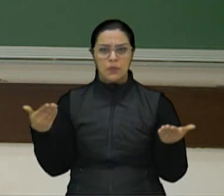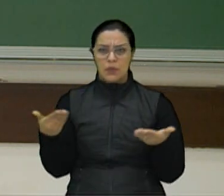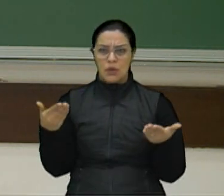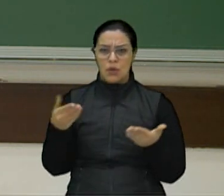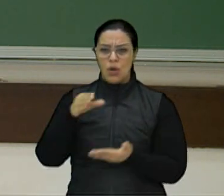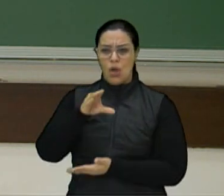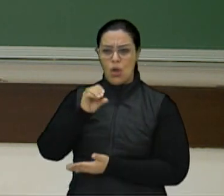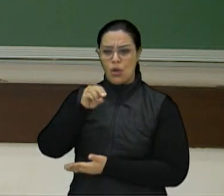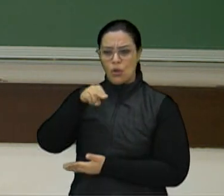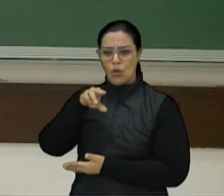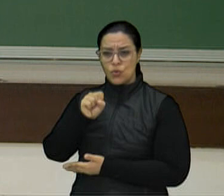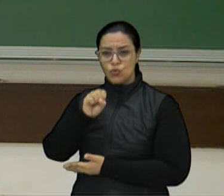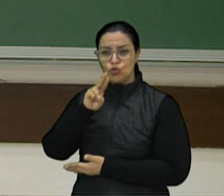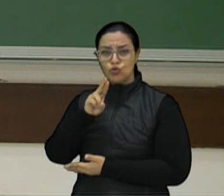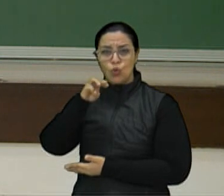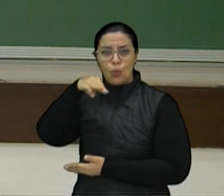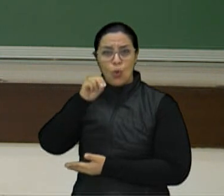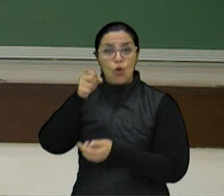do consumo?